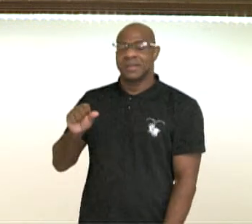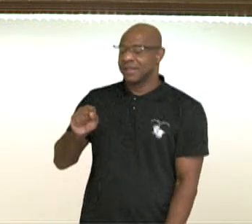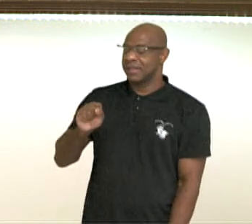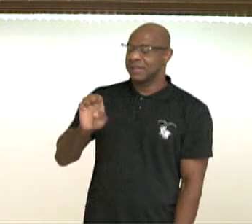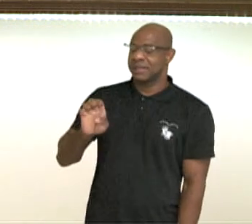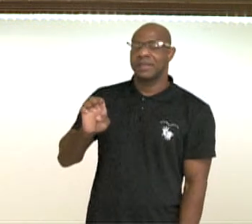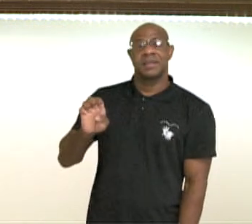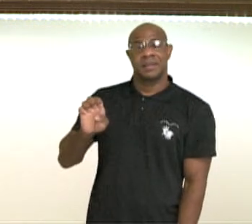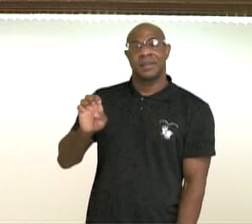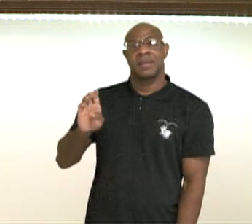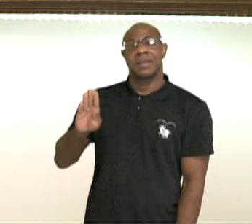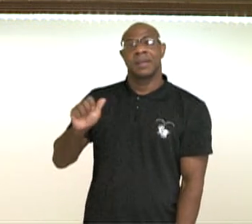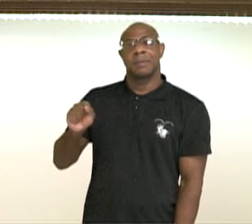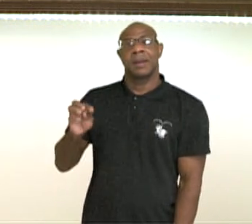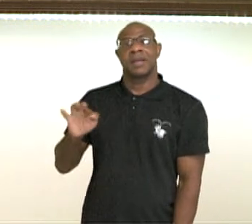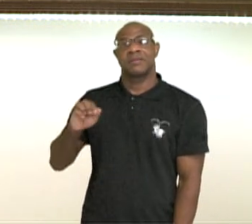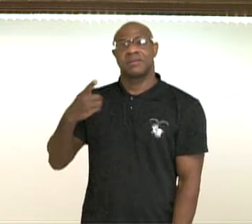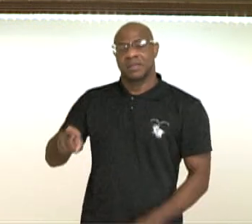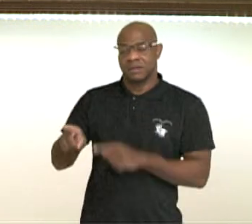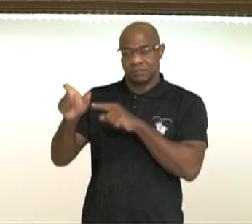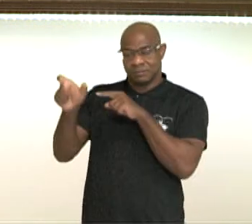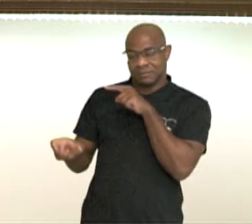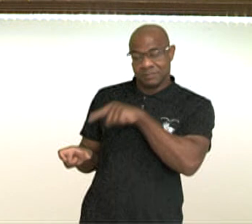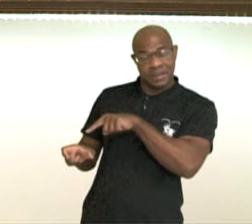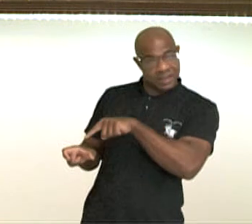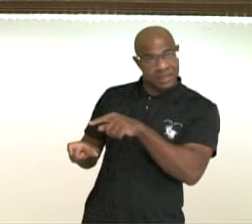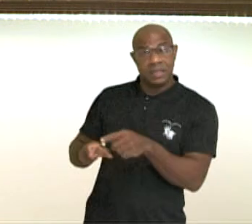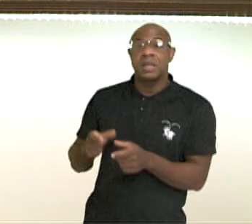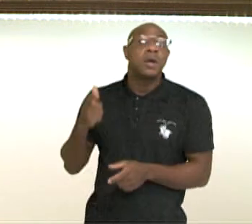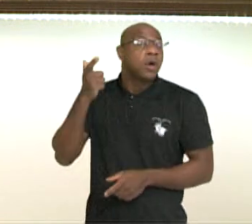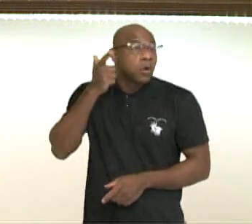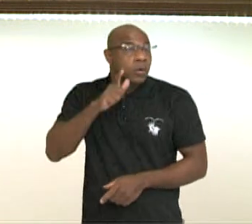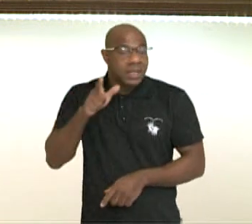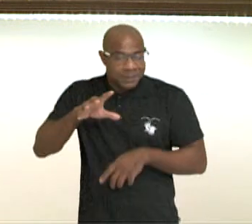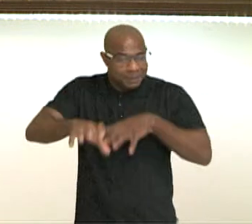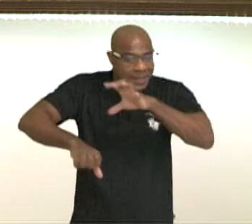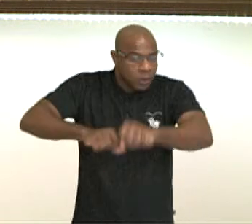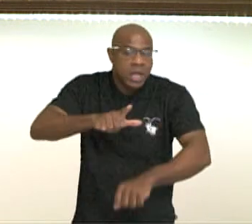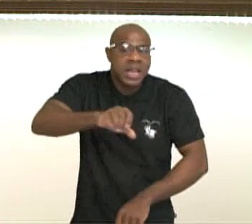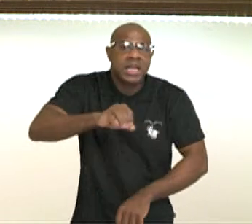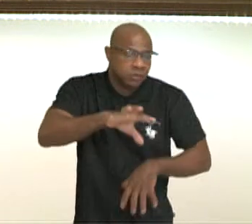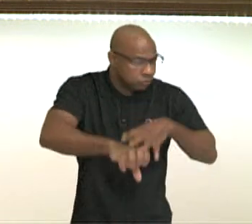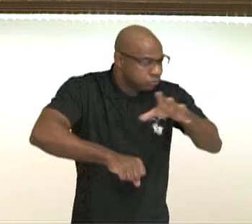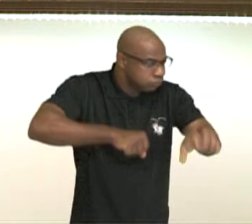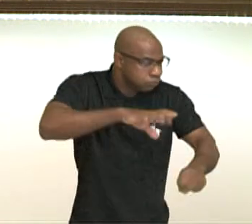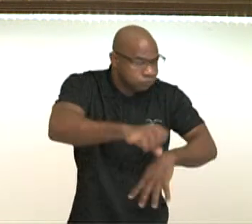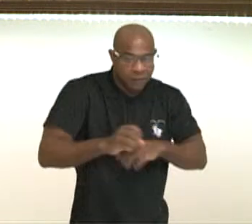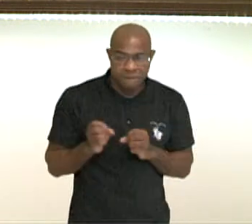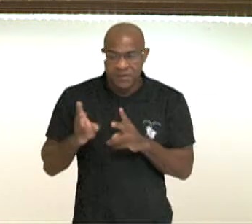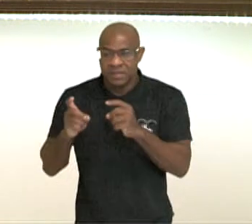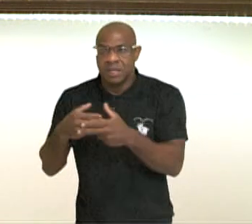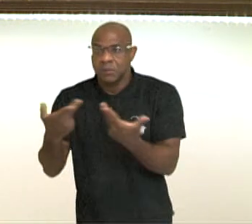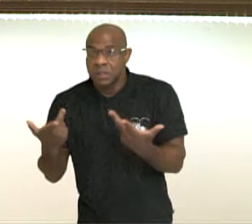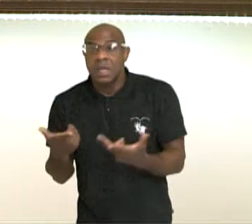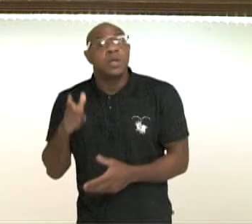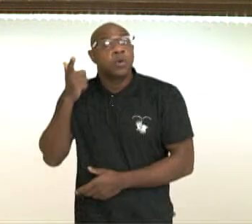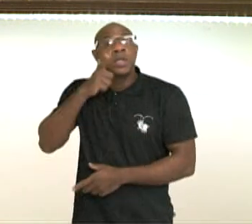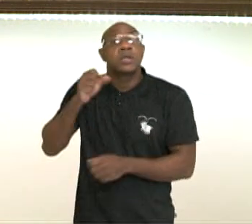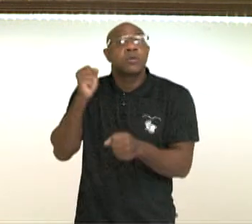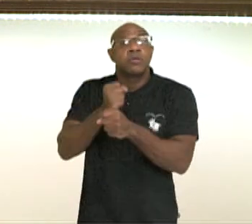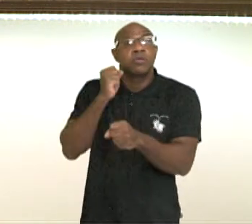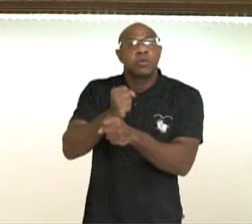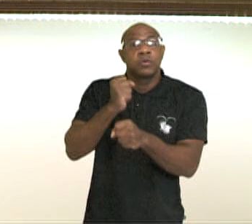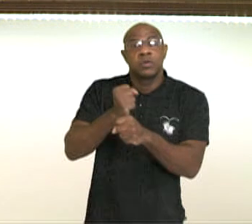que, sendo um catador de reciclável, conseguiu, né, com o pouco que ganha, construiu uma escola